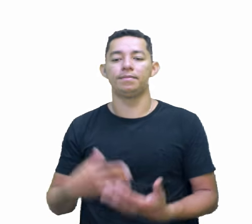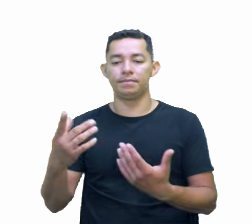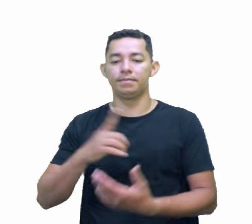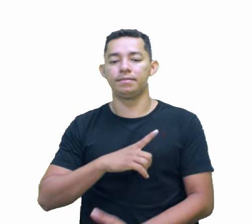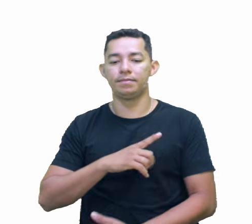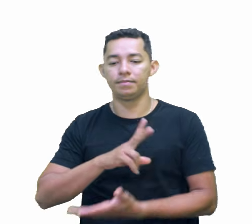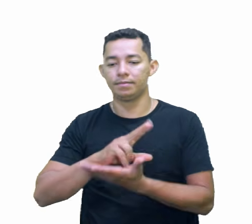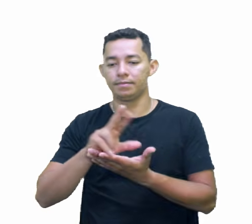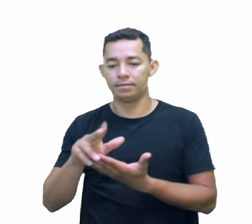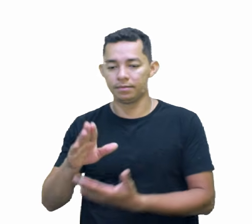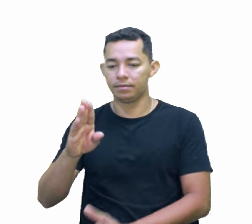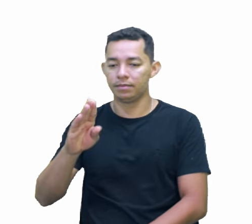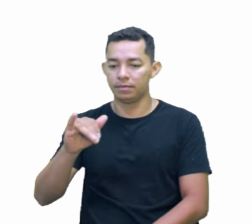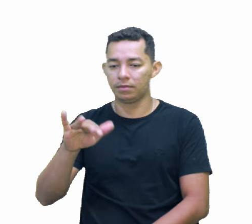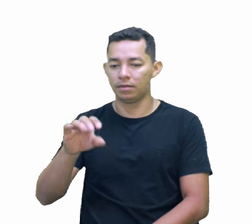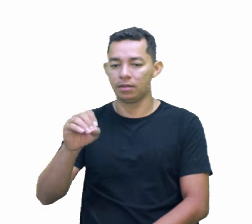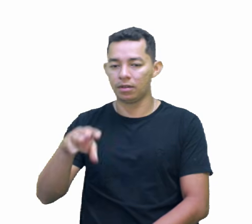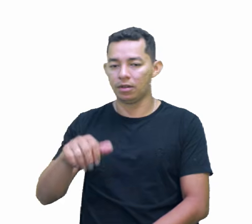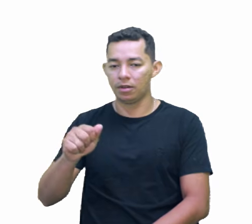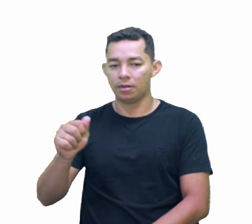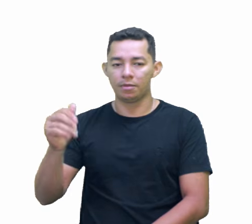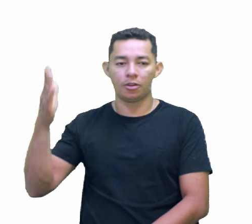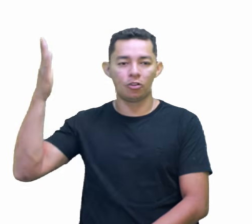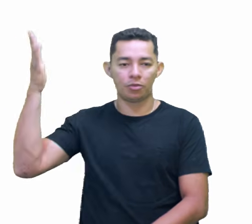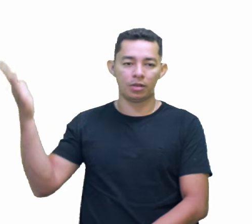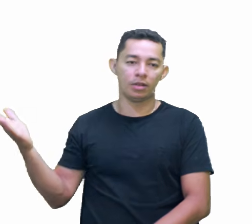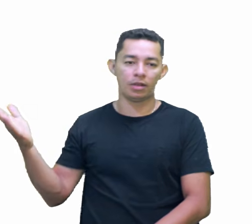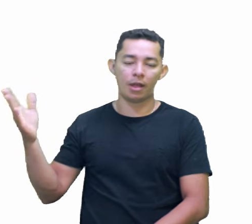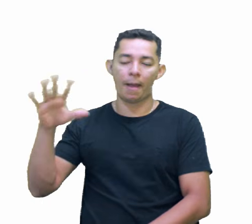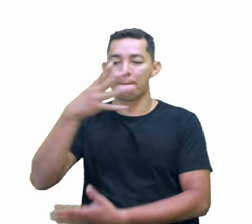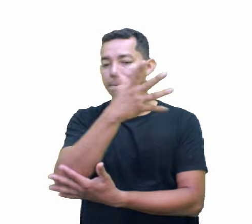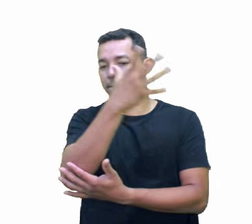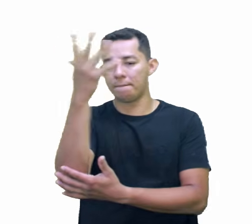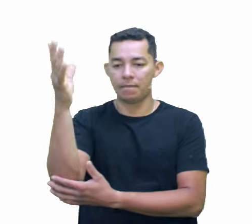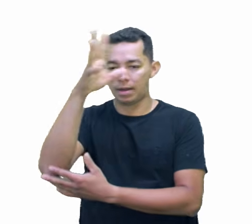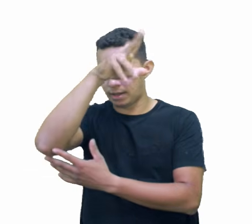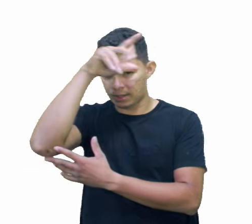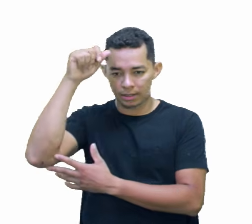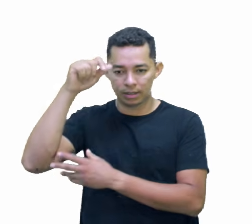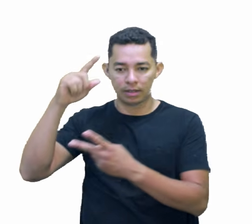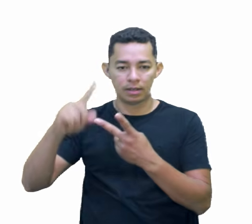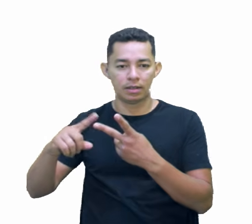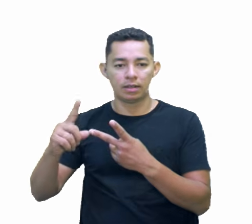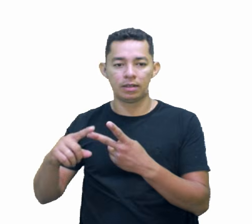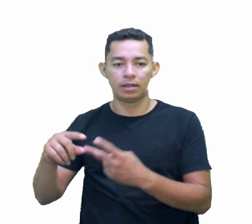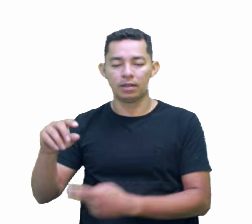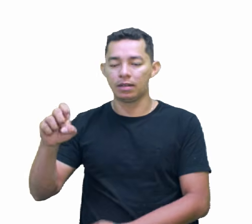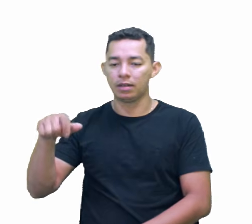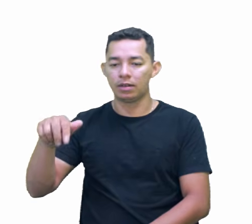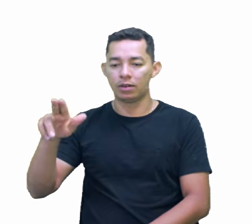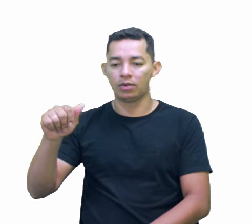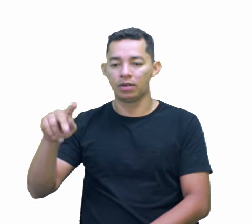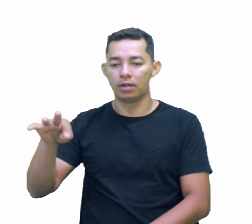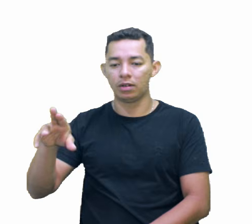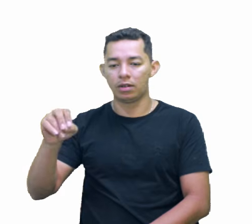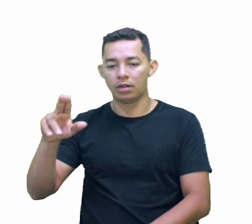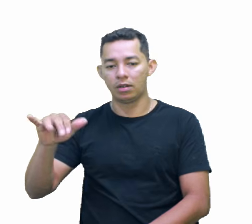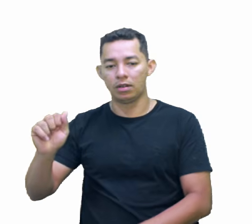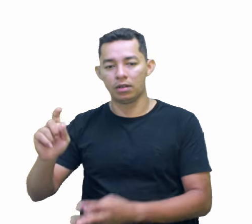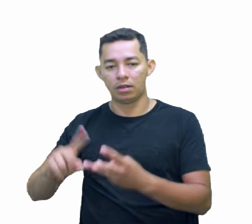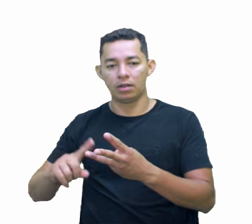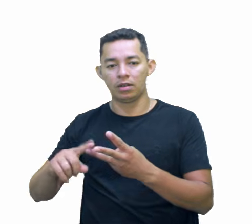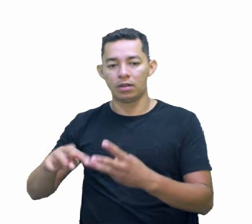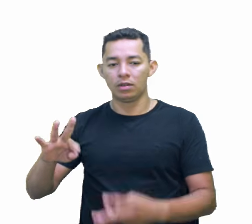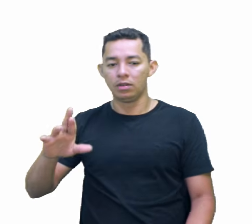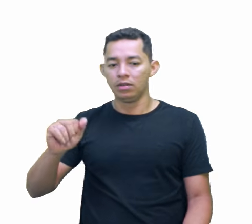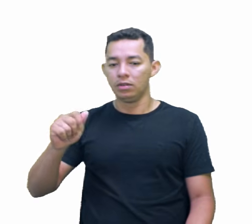temos os vários biomas, Mata Atlântica, né? A zona equatorial, tropical